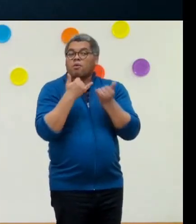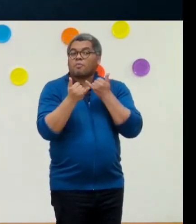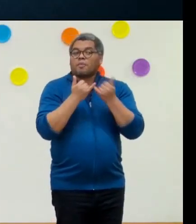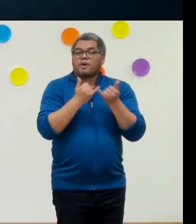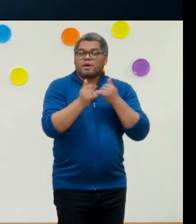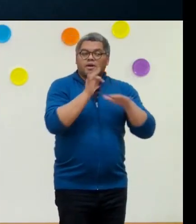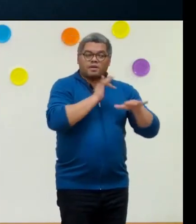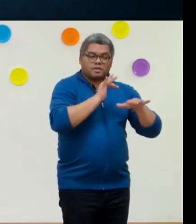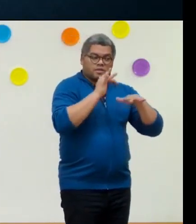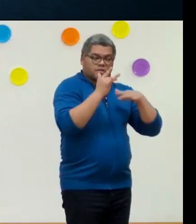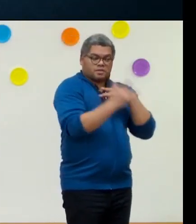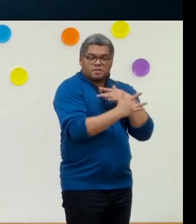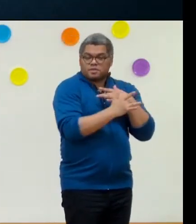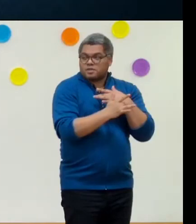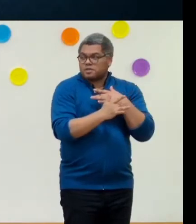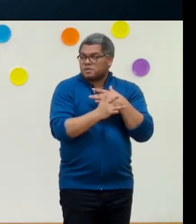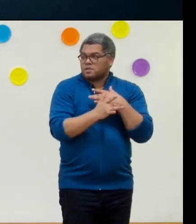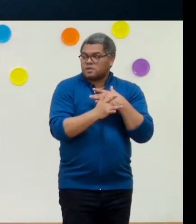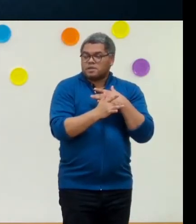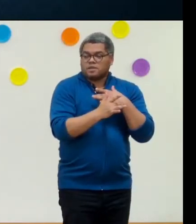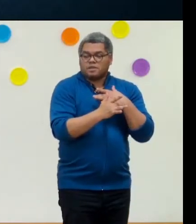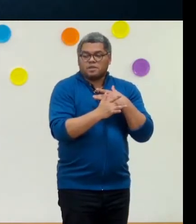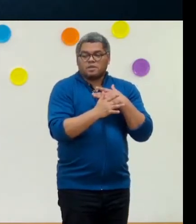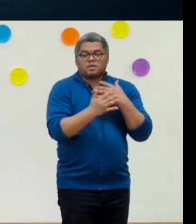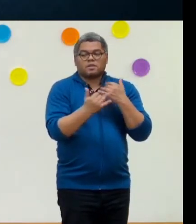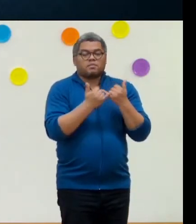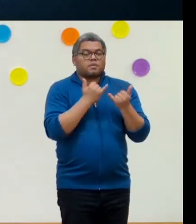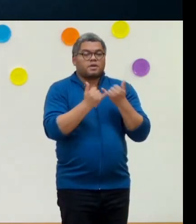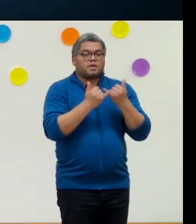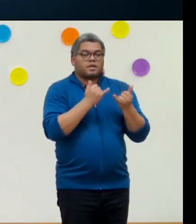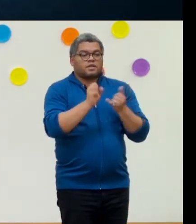para traição que tem a imagem de uma calculadora.